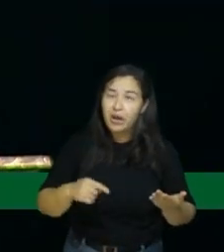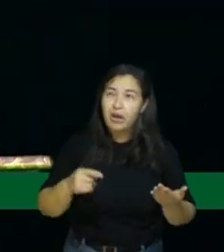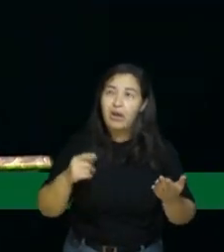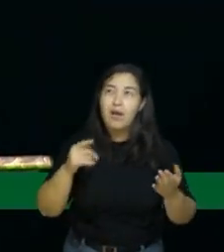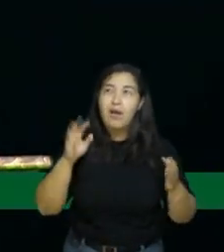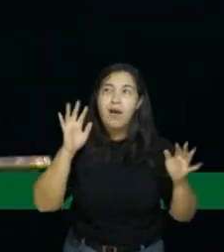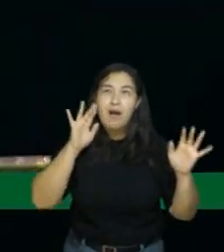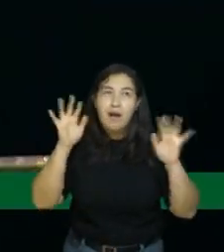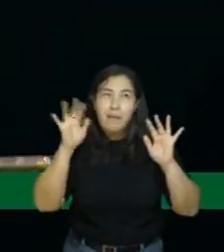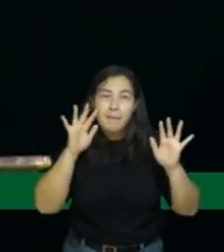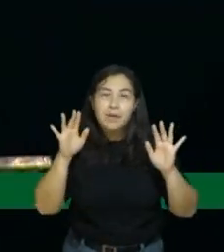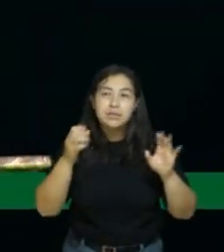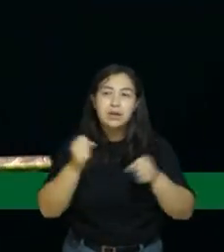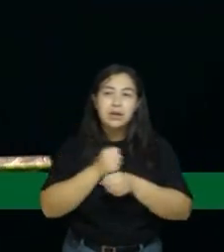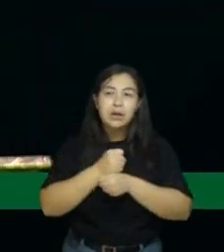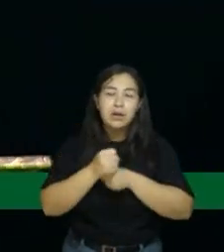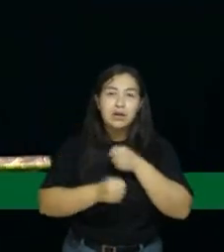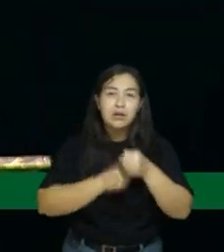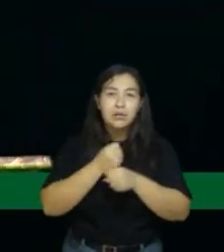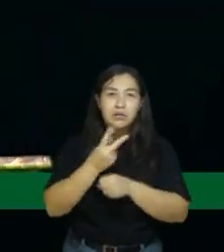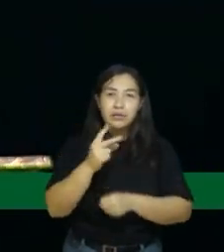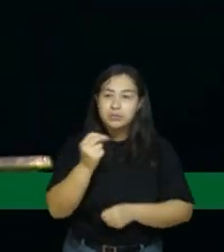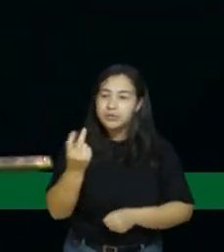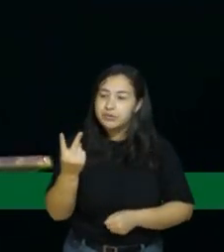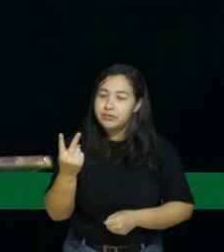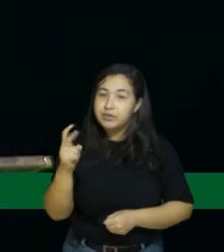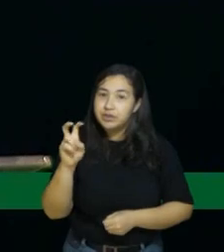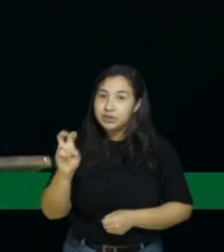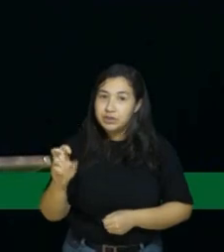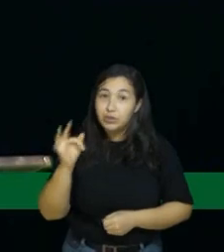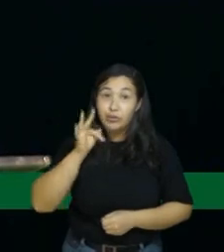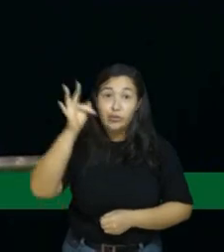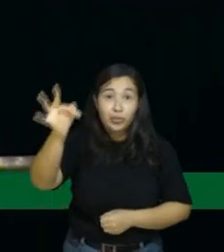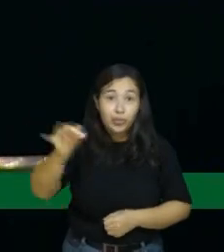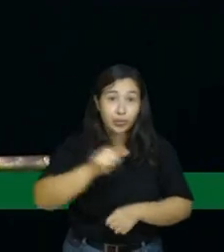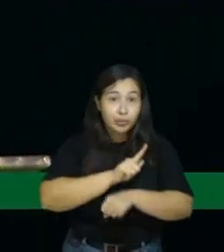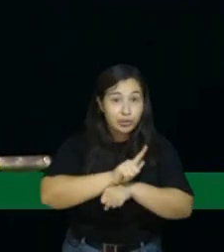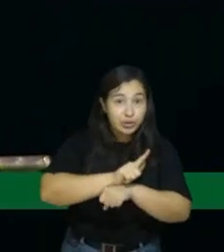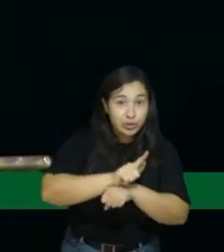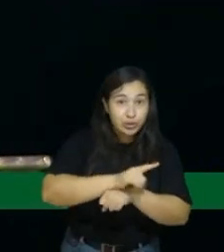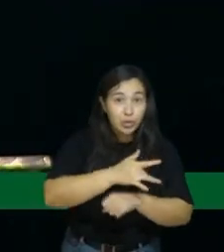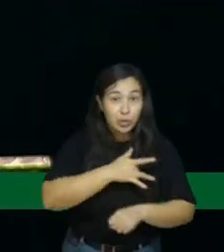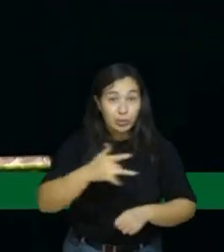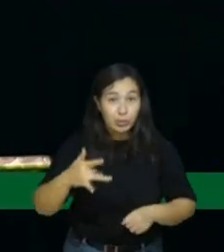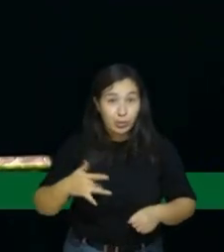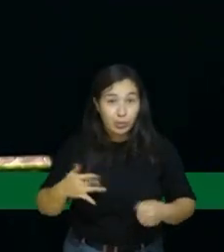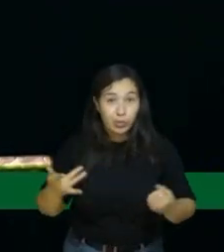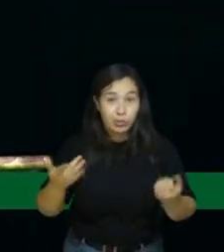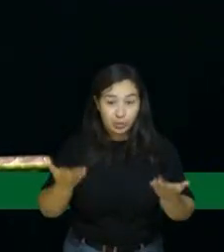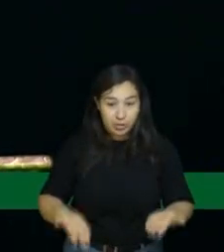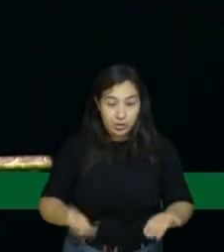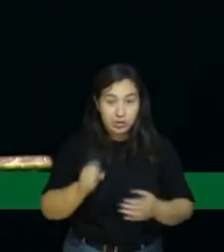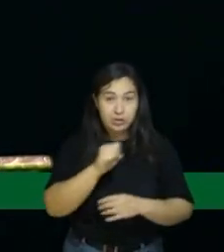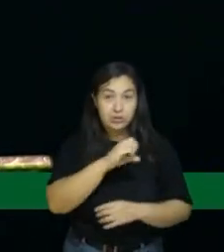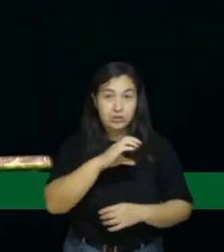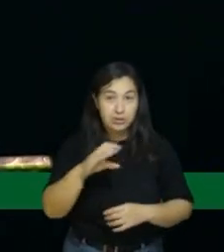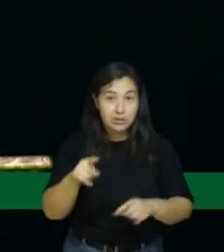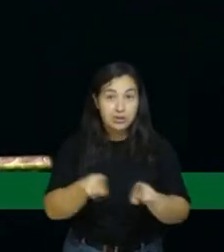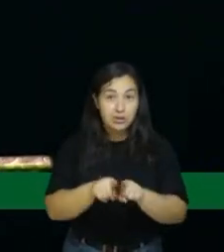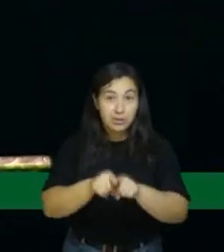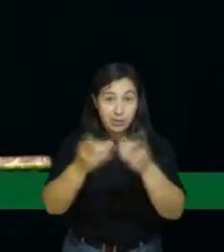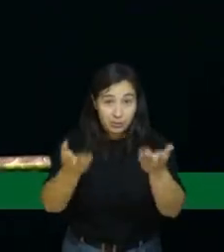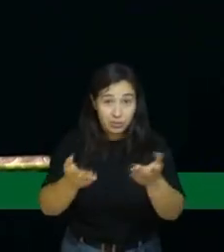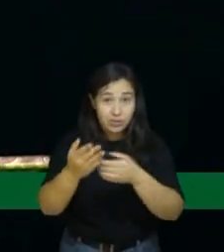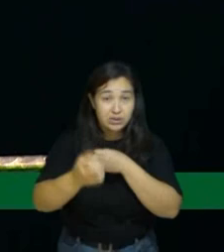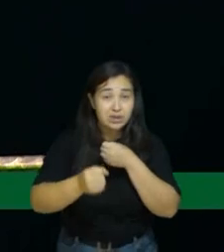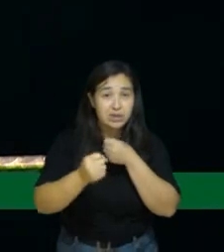nossos em 2025 futures gestores públicos prefeitas e prefeitas do do nosso Estado de Santa Catarina e vocês com mais 3